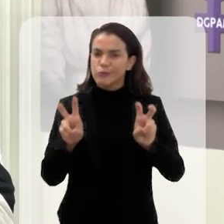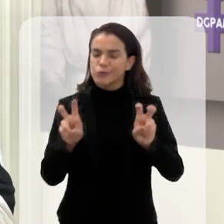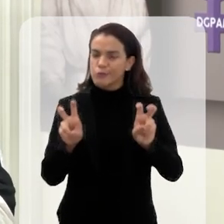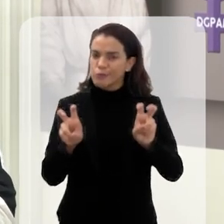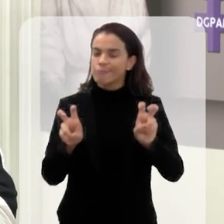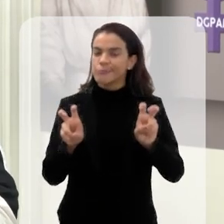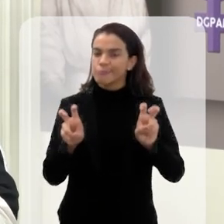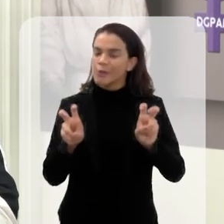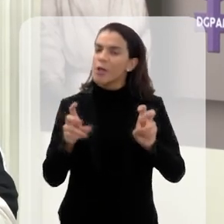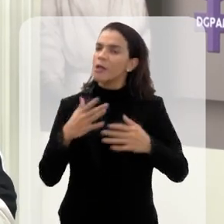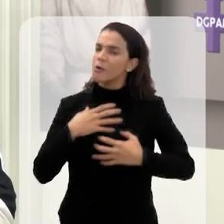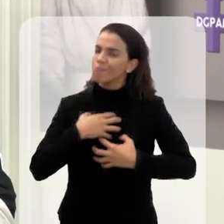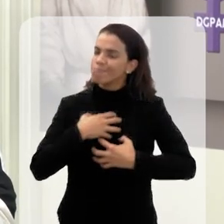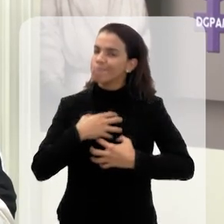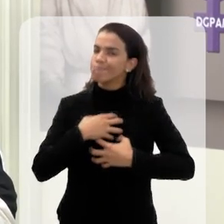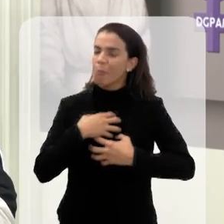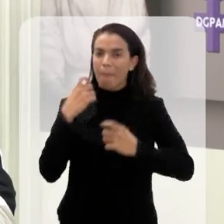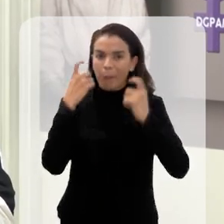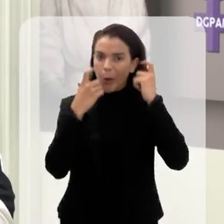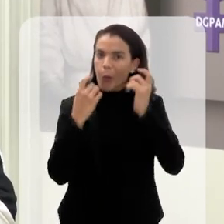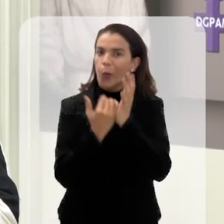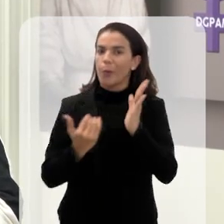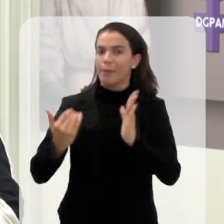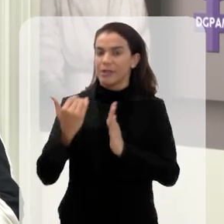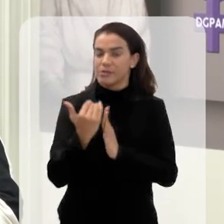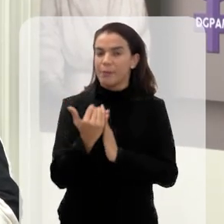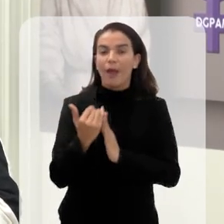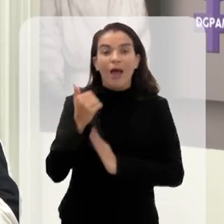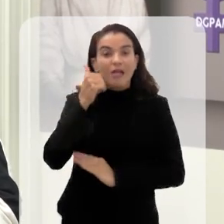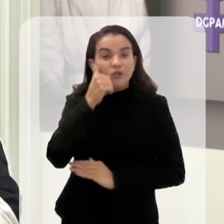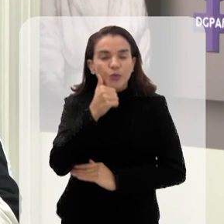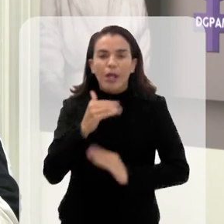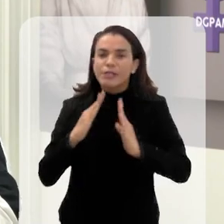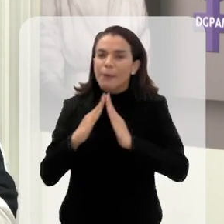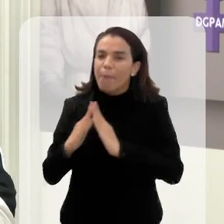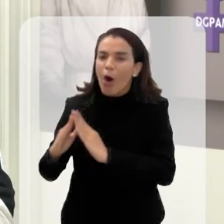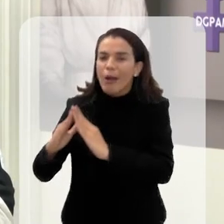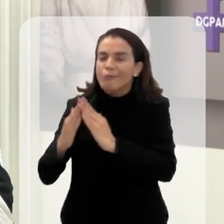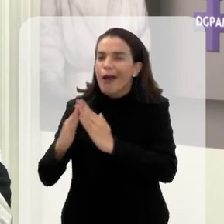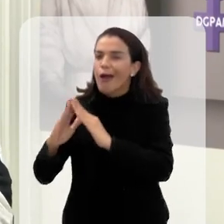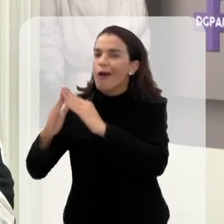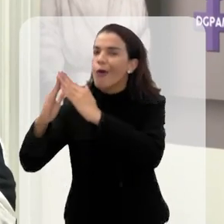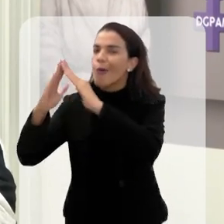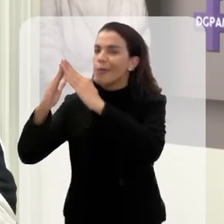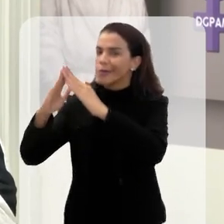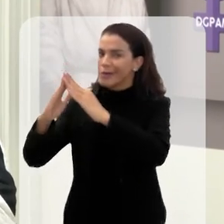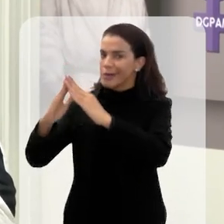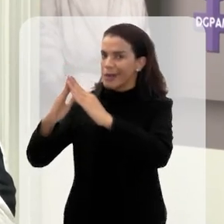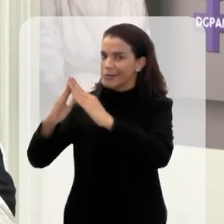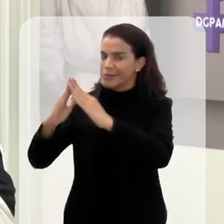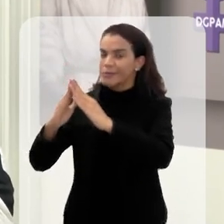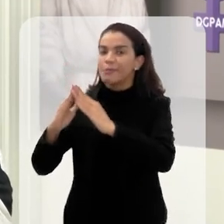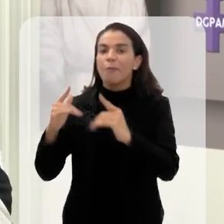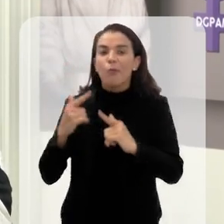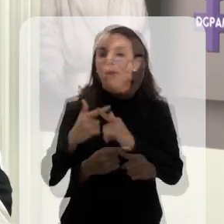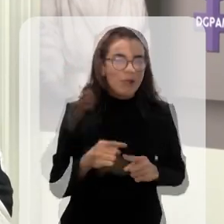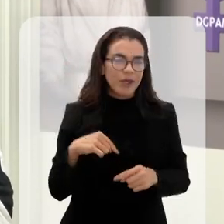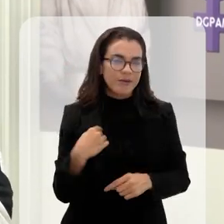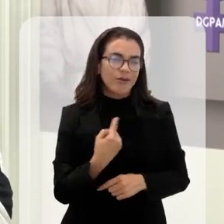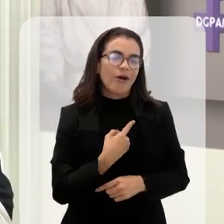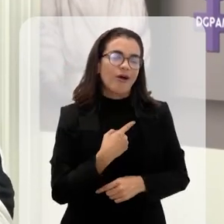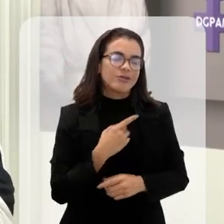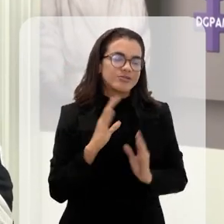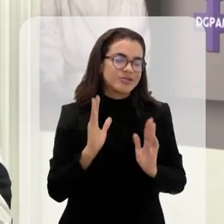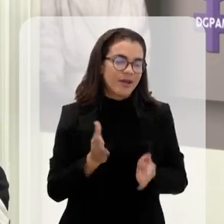Voltamos e com um assunto que me preocupa bastante, que são as mulheres da comunidade. Porque nós